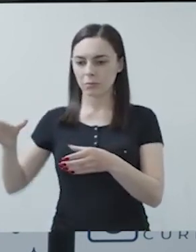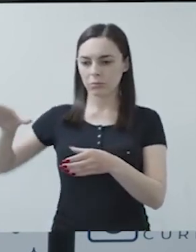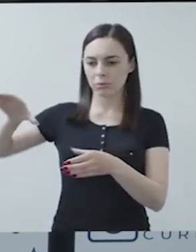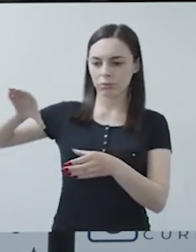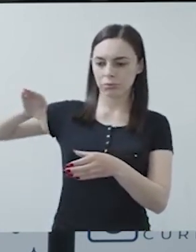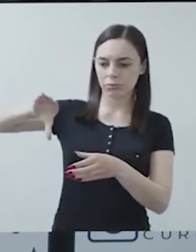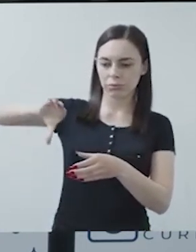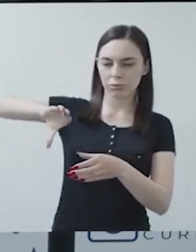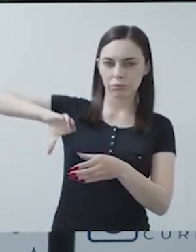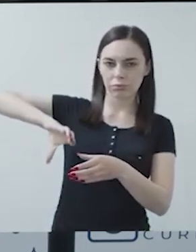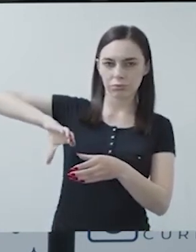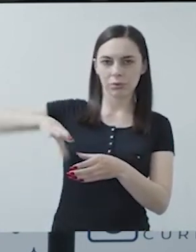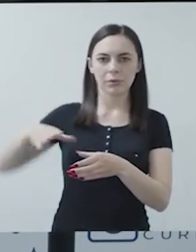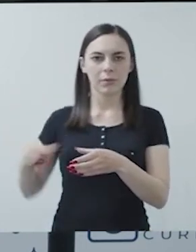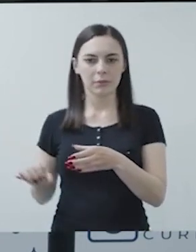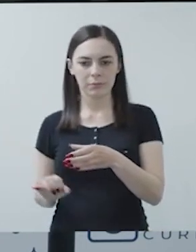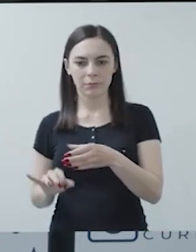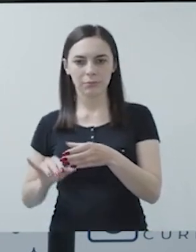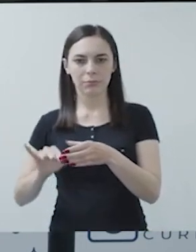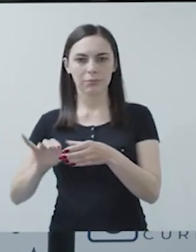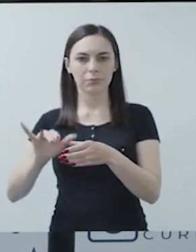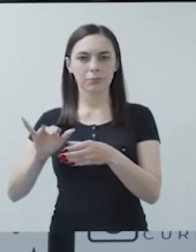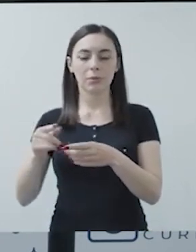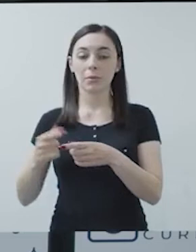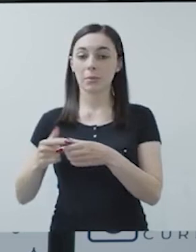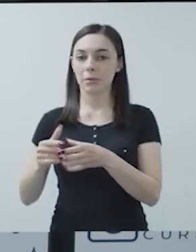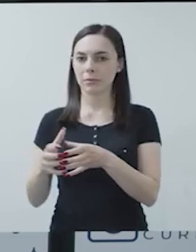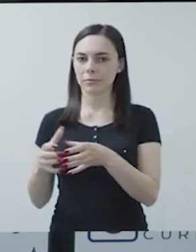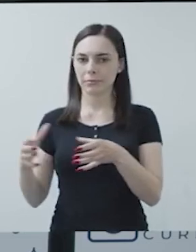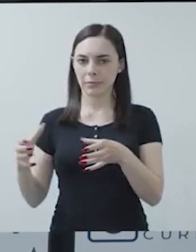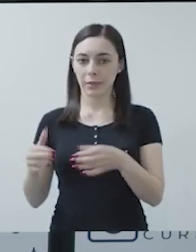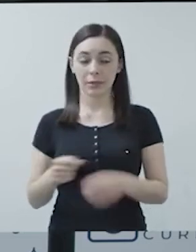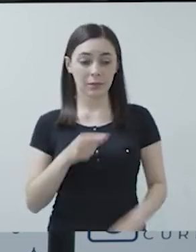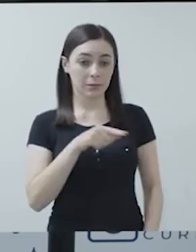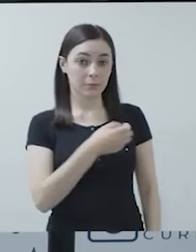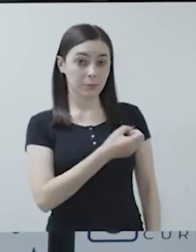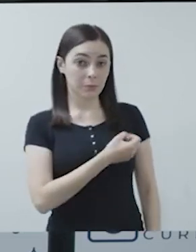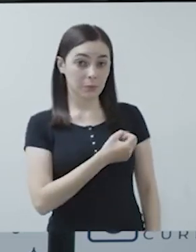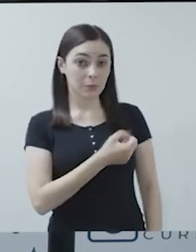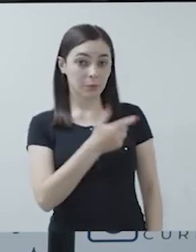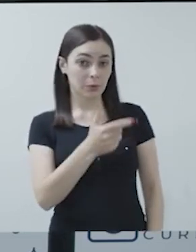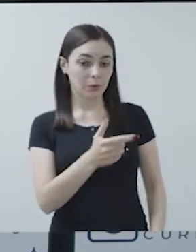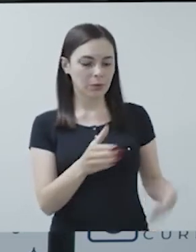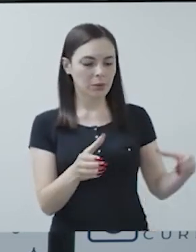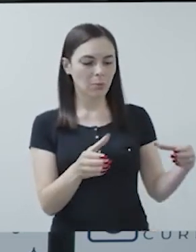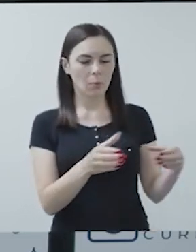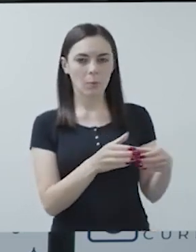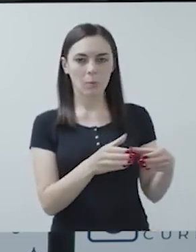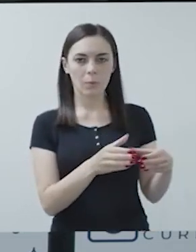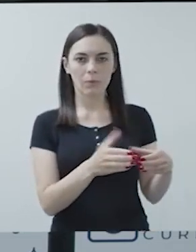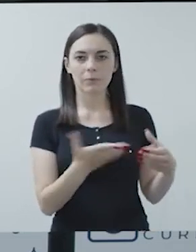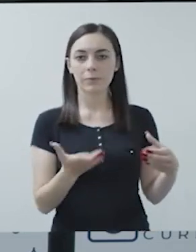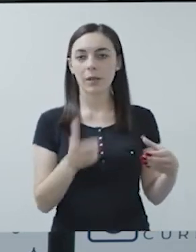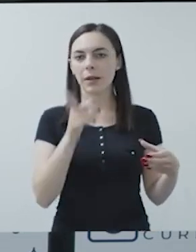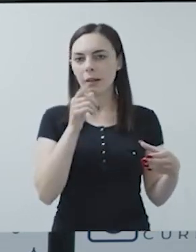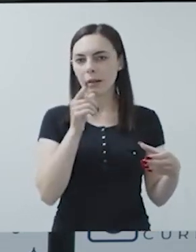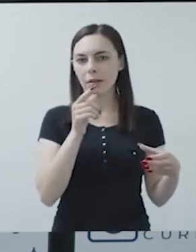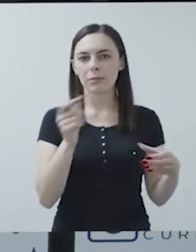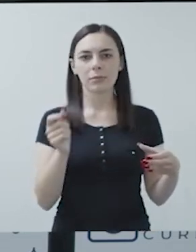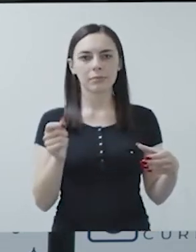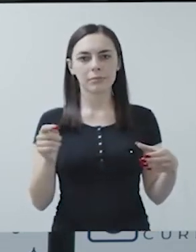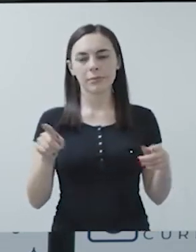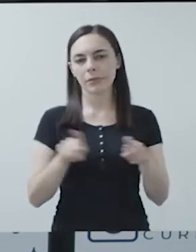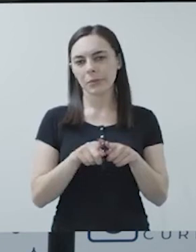dar bastante. A quantidade vai ser maior porque ela é larga. A panela número 2, ela é estreita. Então, eu vou despejar